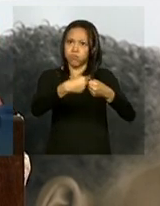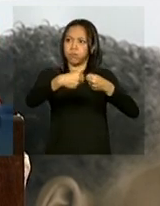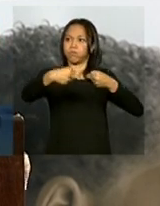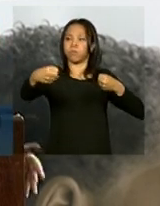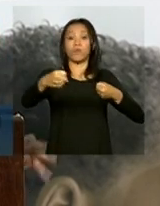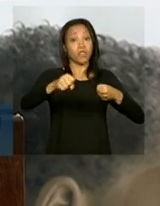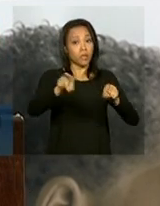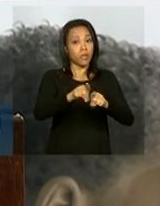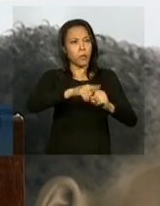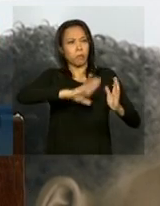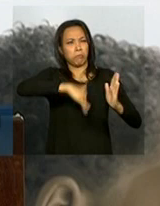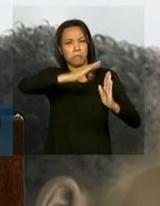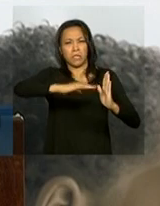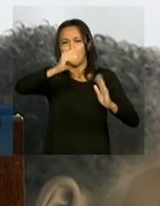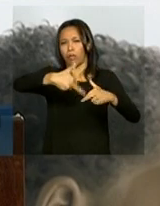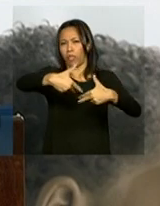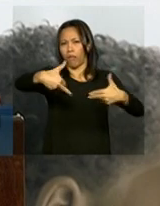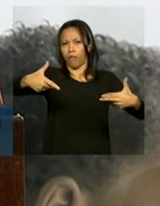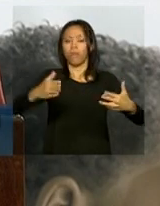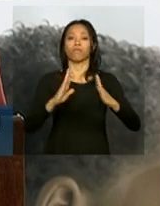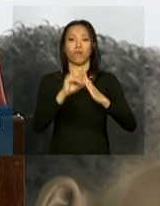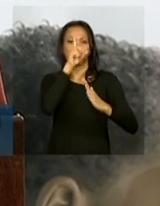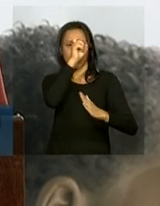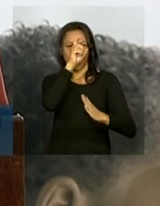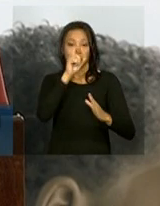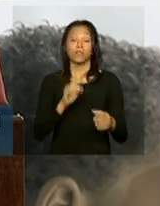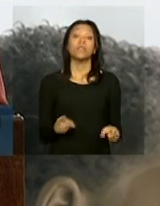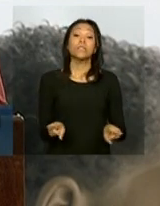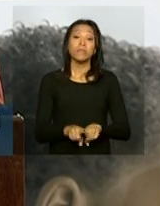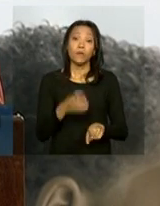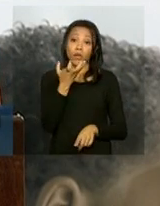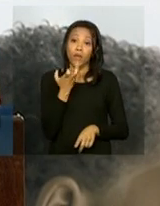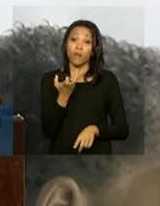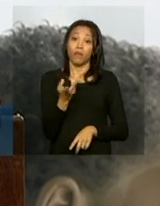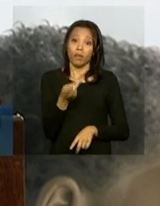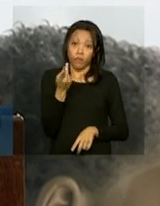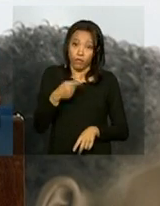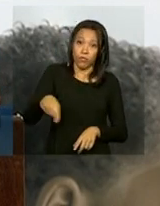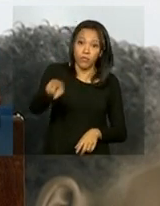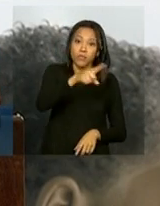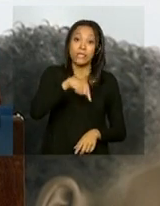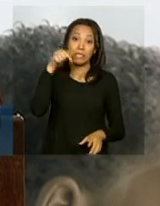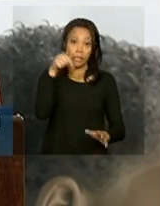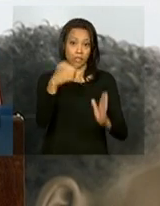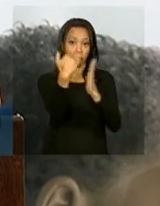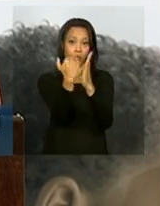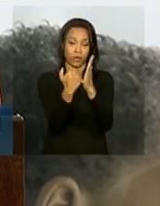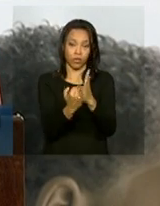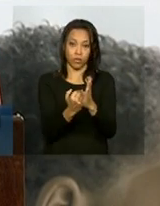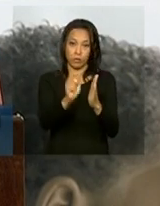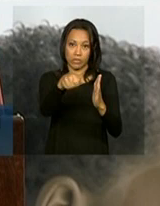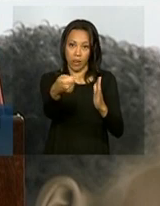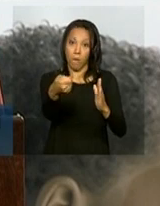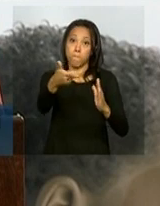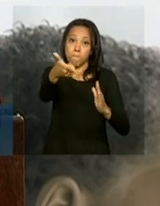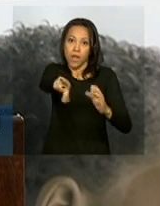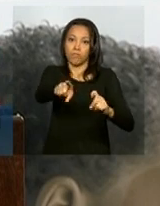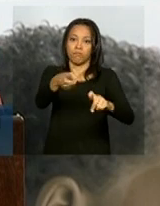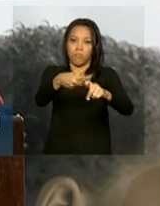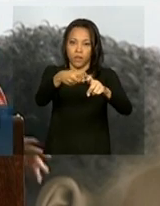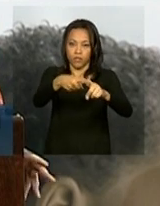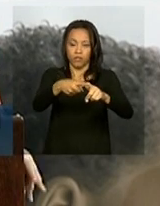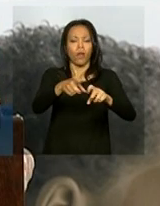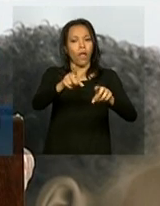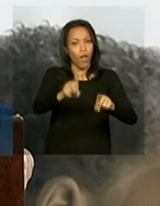reformados. Eu que também queria dizer que o Mais Médicos é um